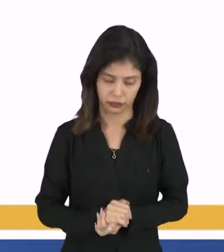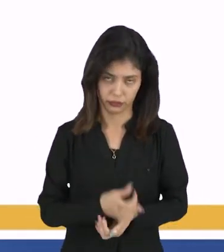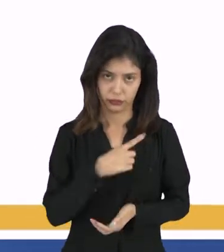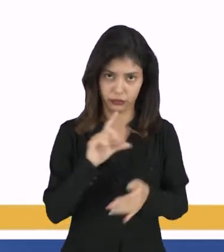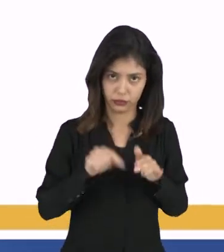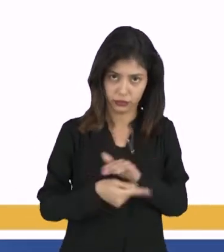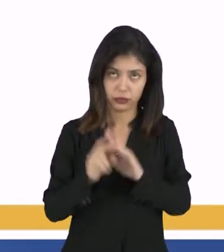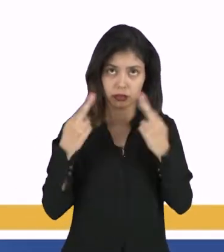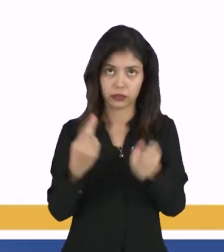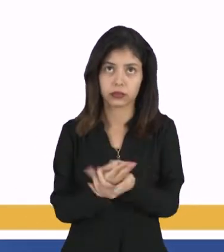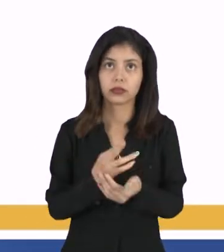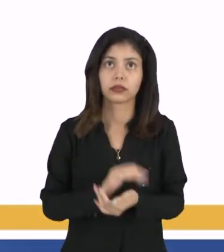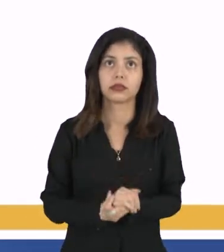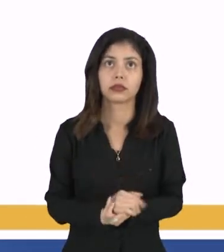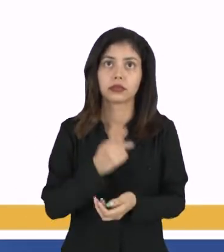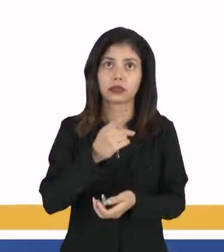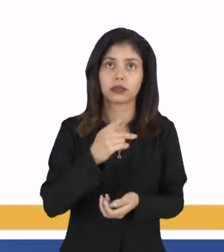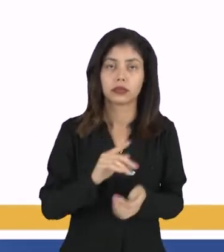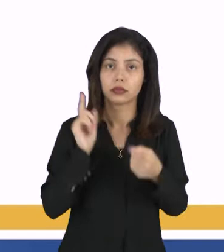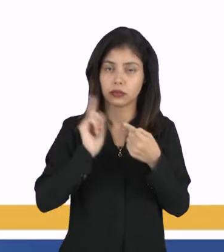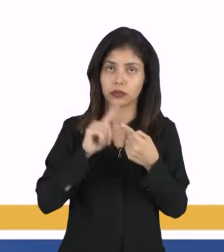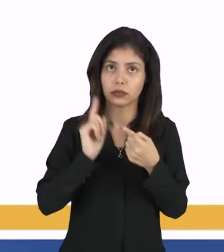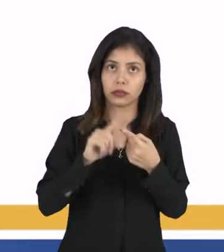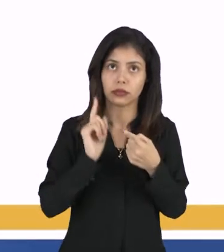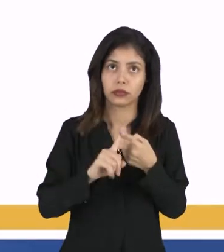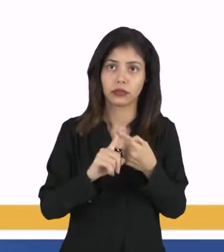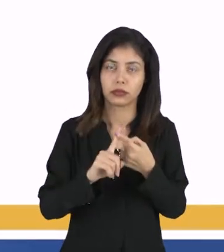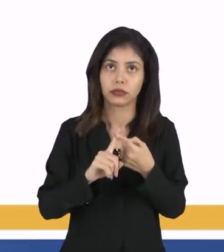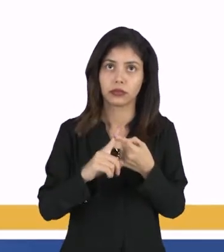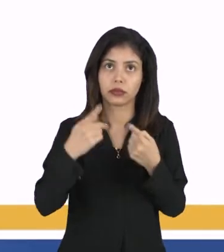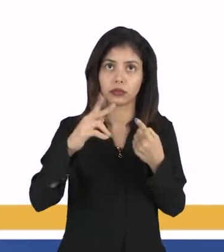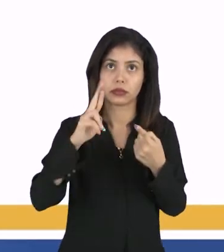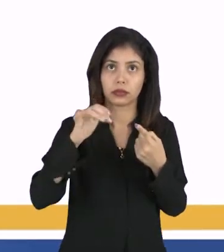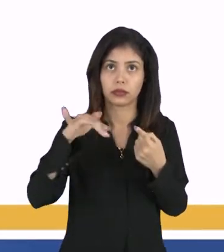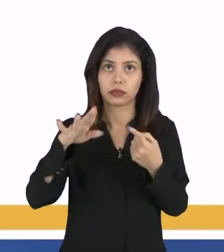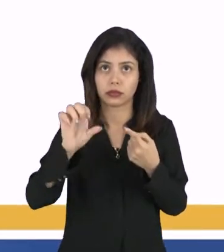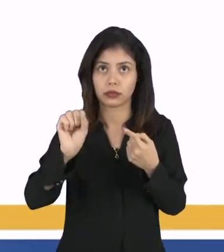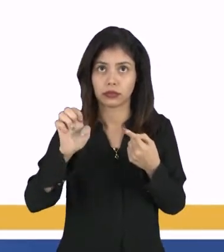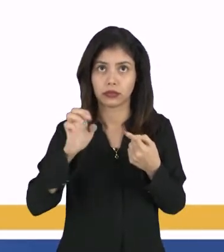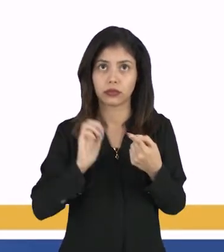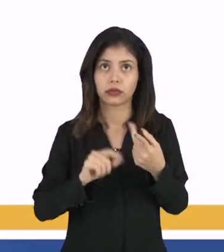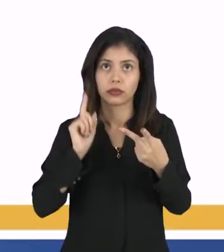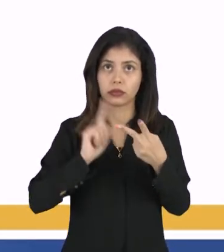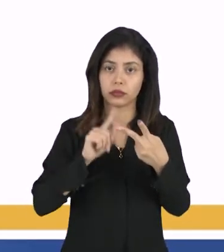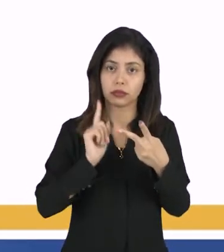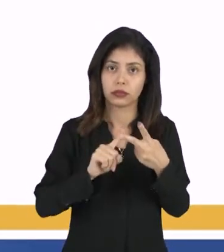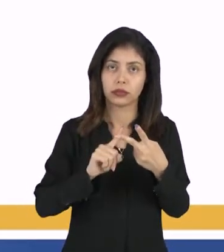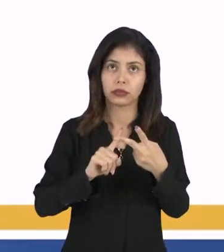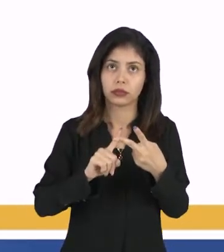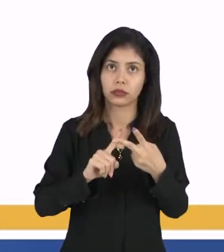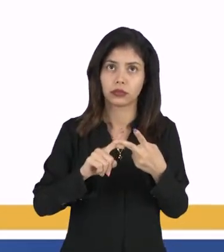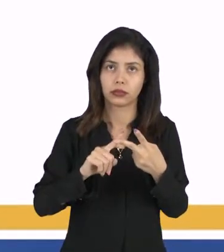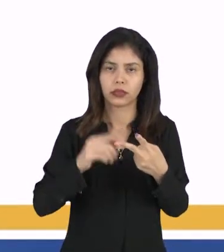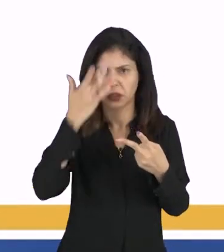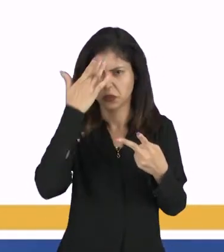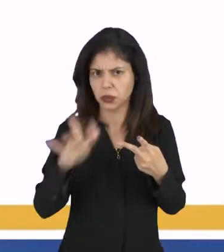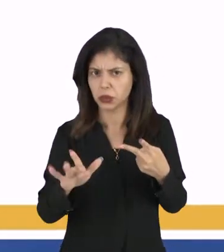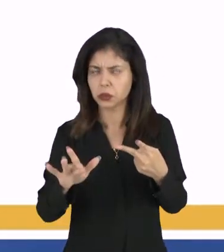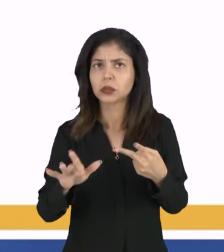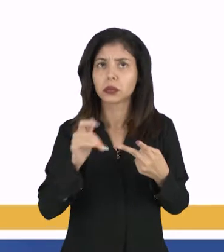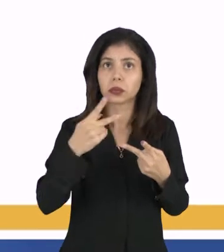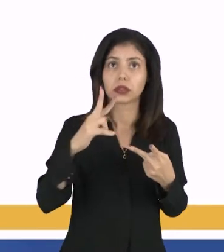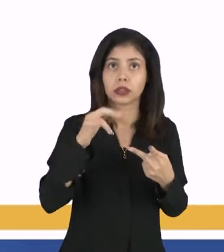quem está dentro desse reino, né? O primeiro de tudo é que são seres procariontes, tá? Se você não sabe o que é um